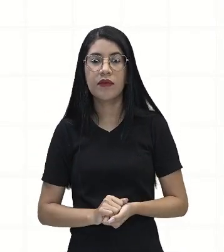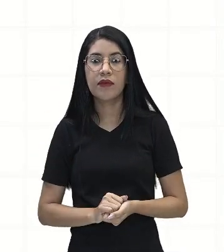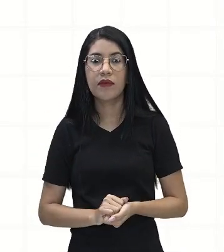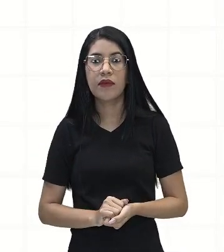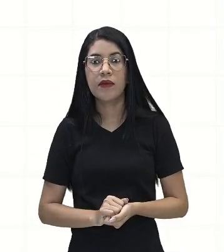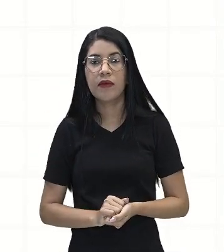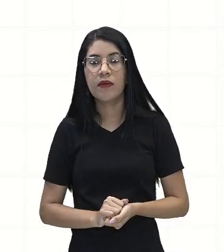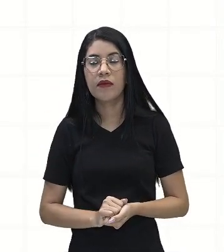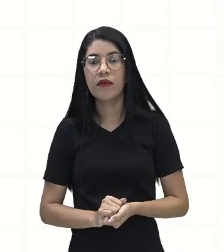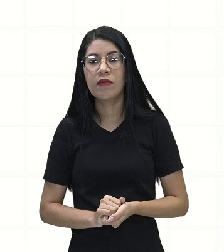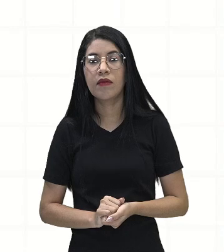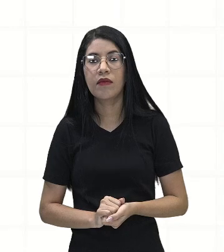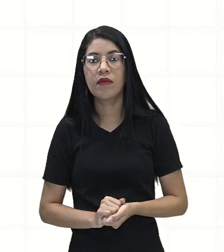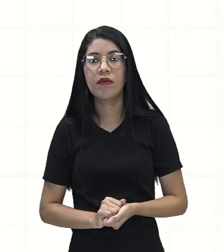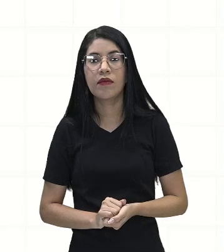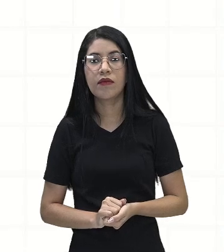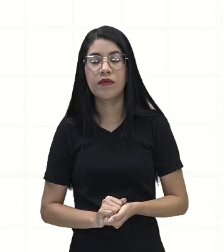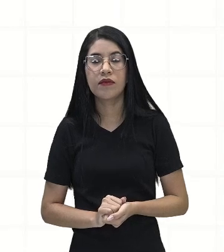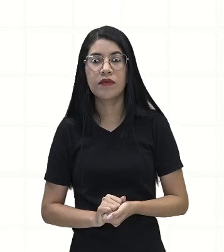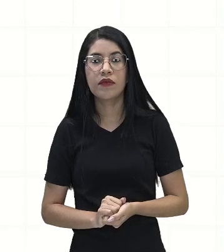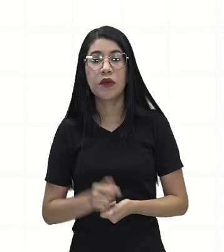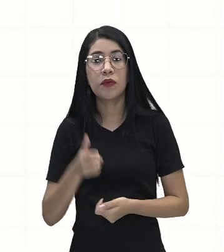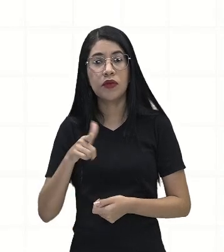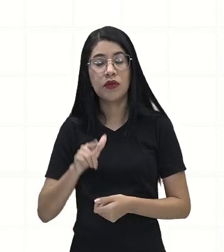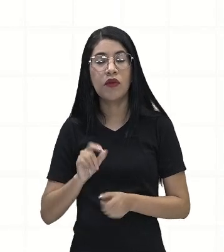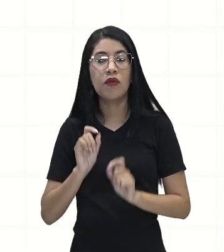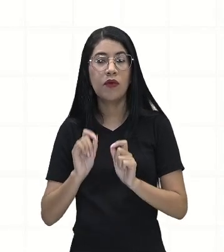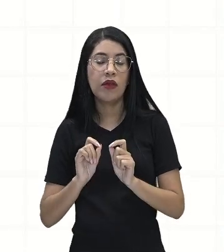uma linha que mostra